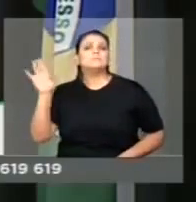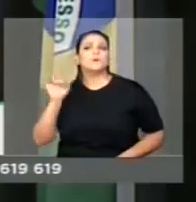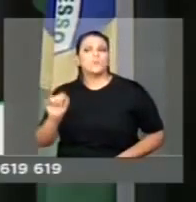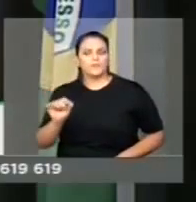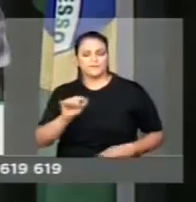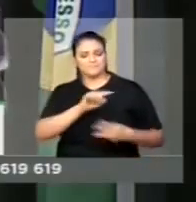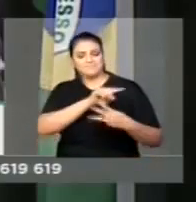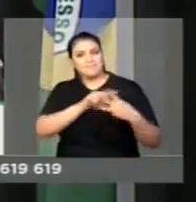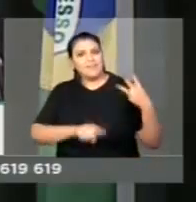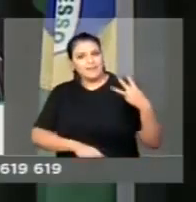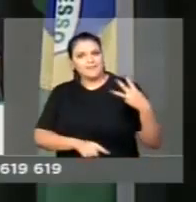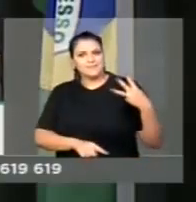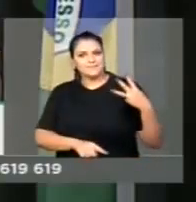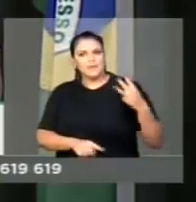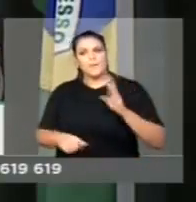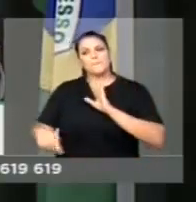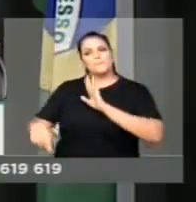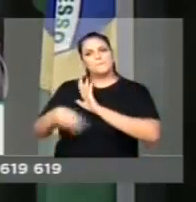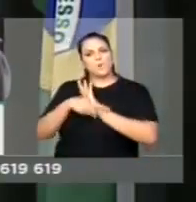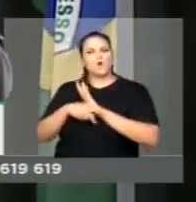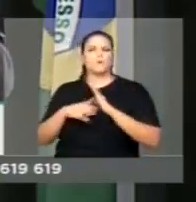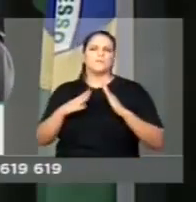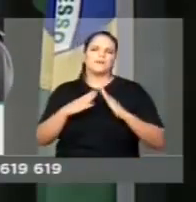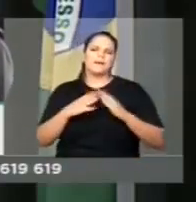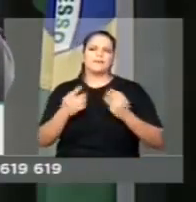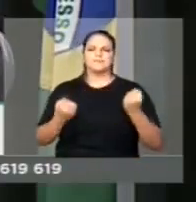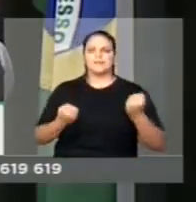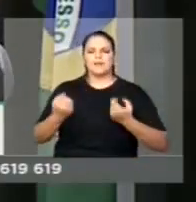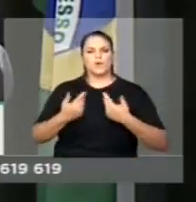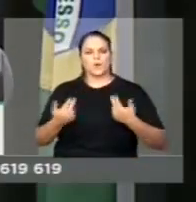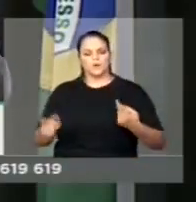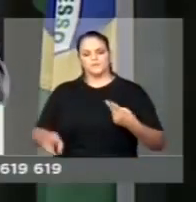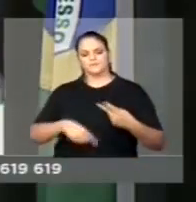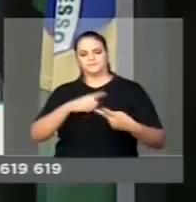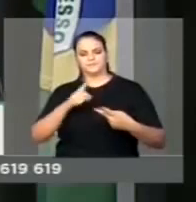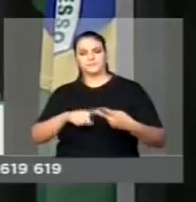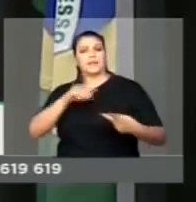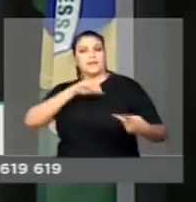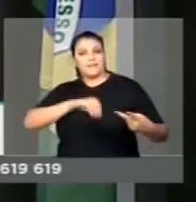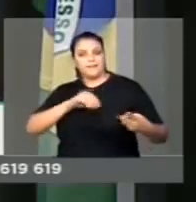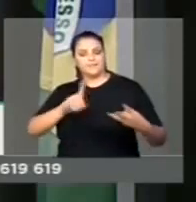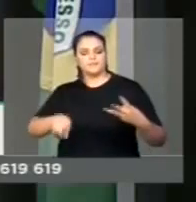consumo. O Brasil, 2/3 no consumo,